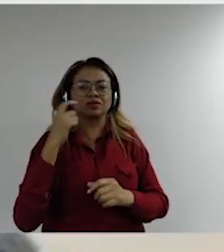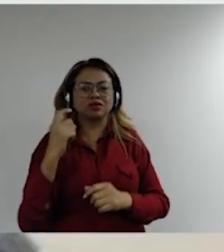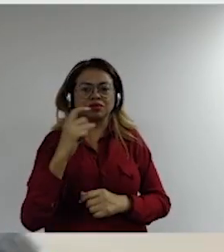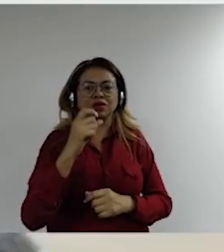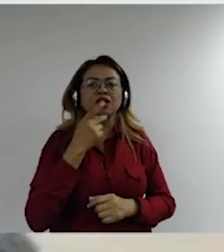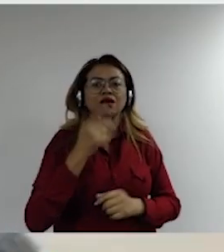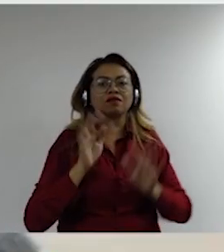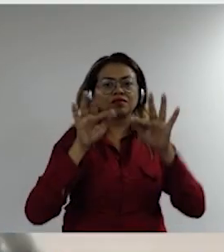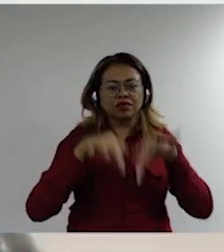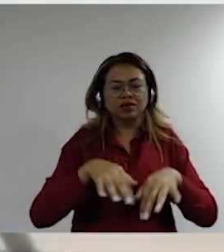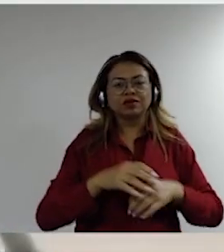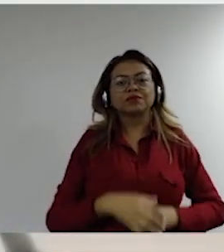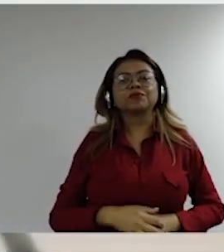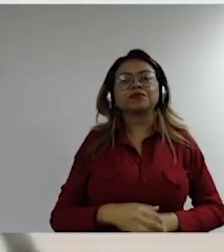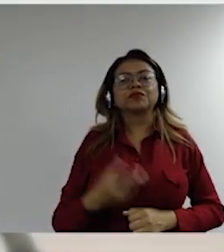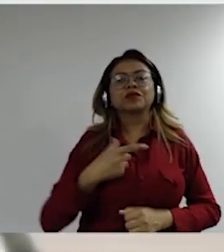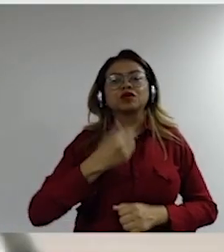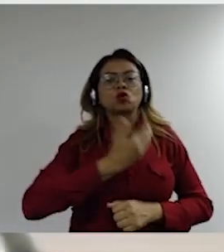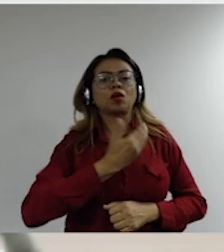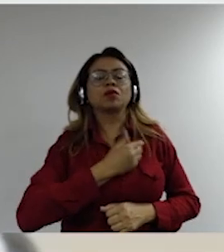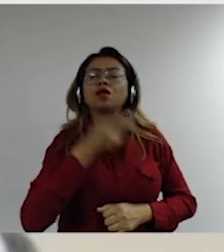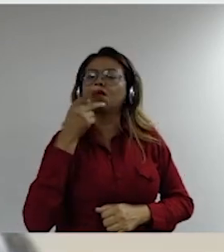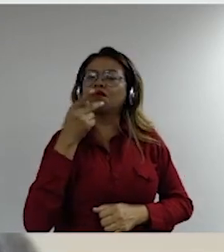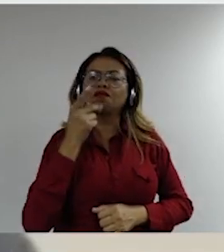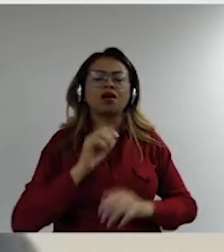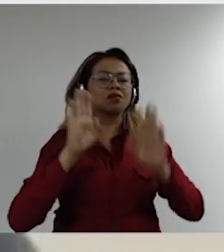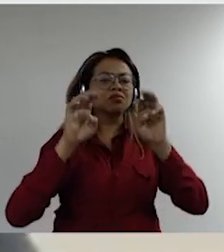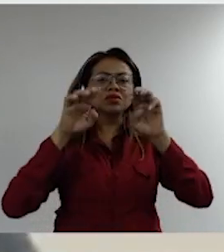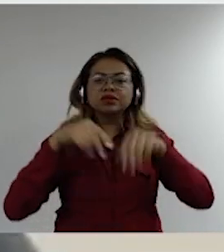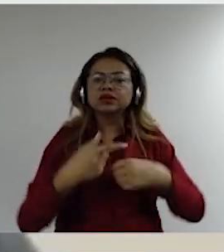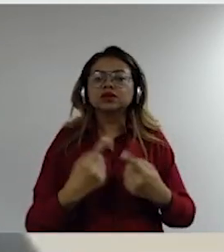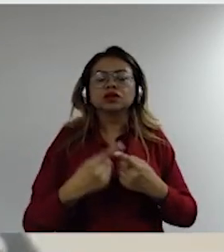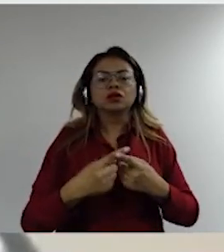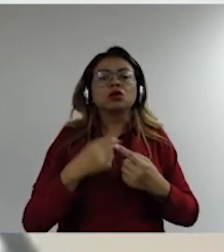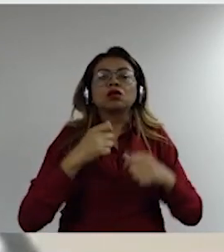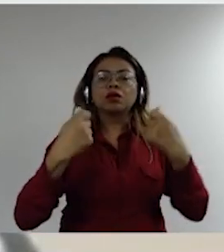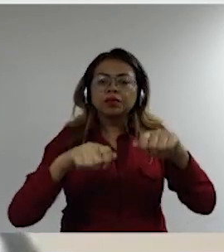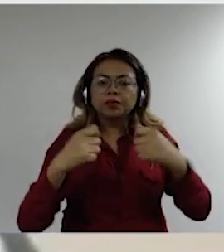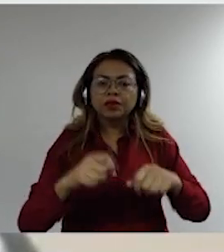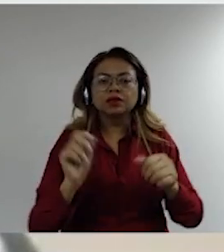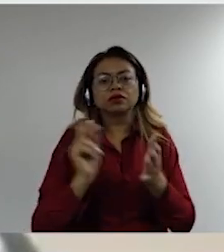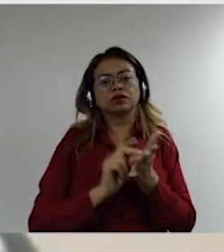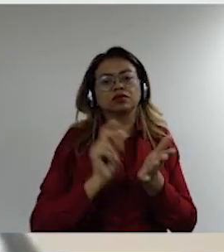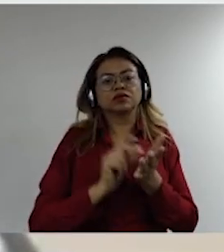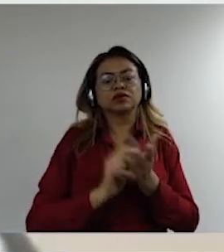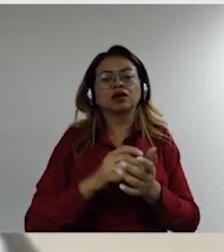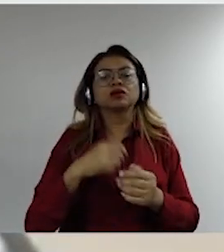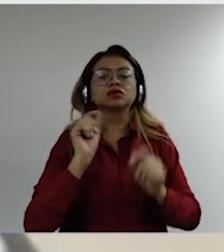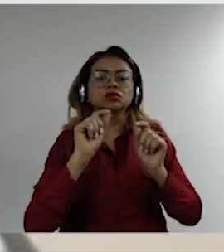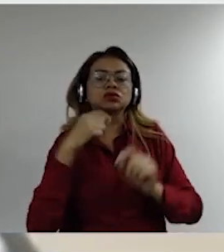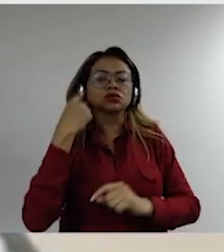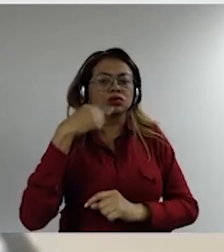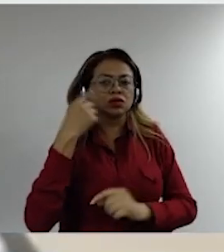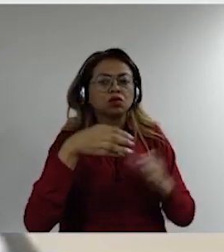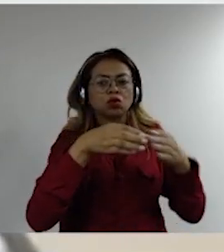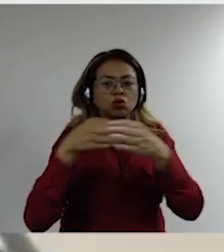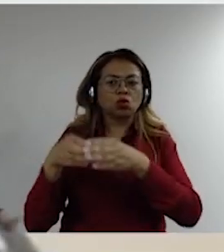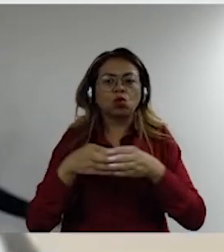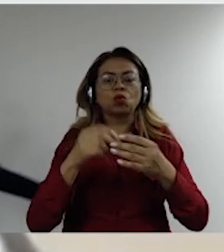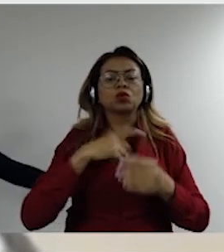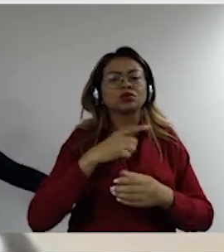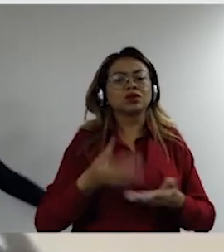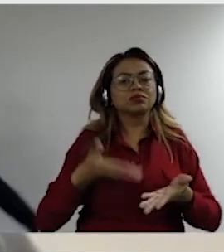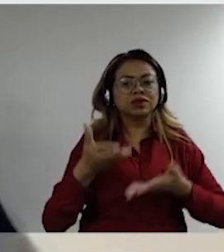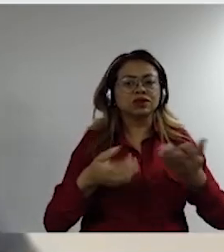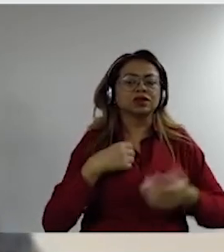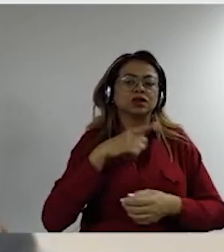considerações. E o amigo fala com muita propriedade, com a necessidade da categoria dos advogados e advogadas entenderem